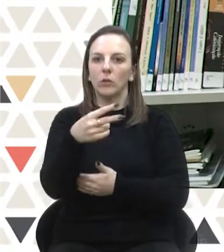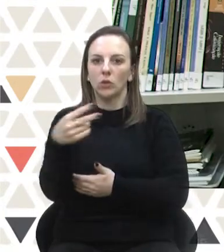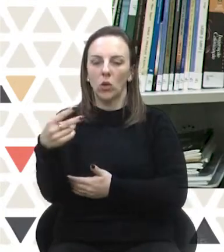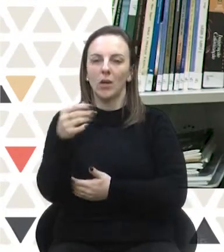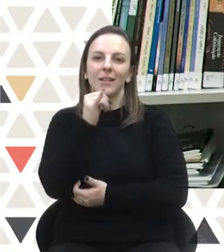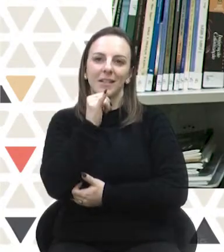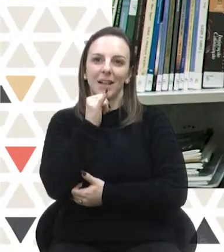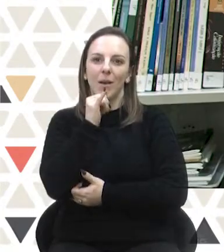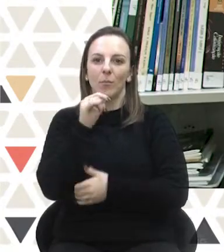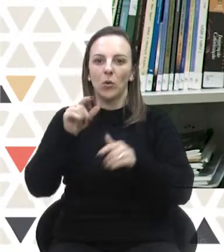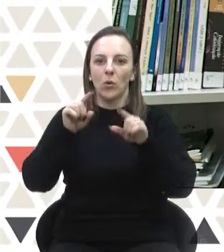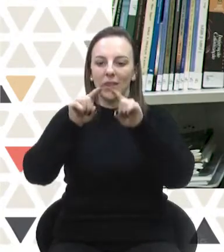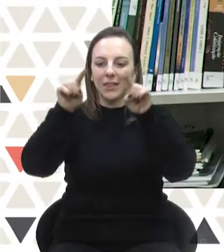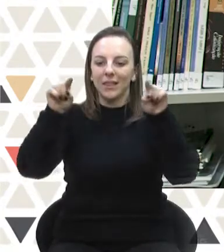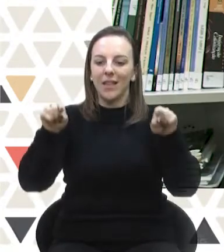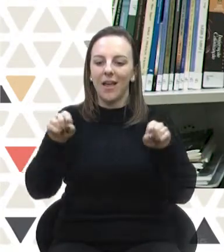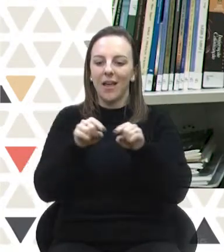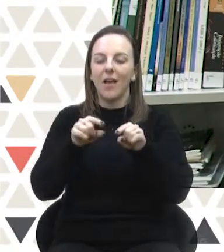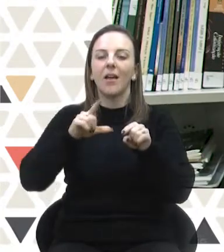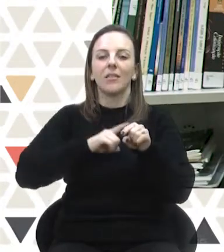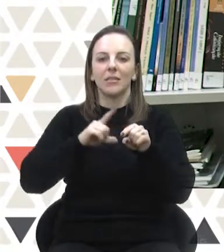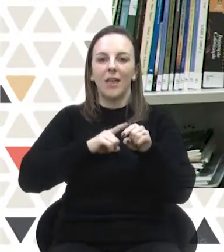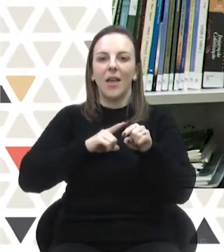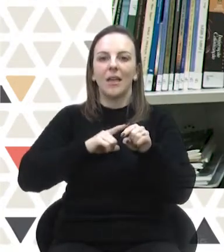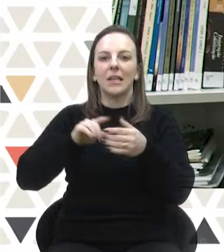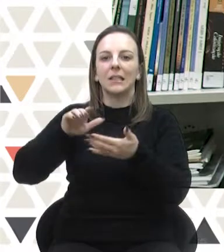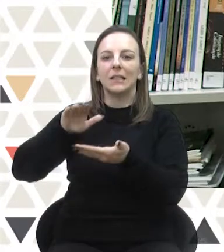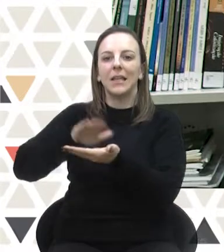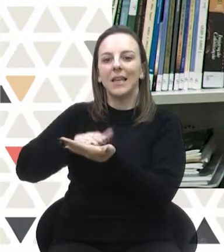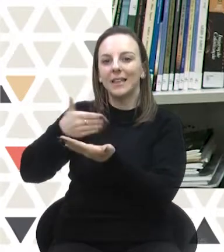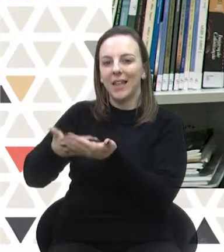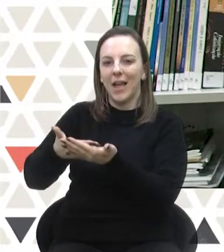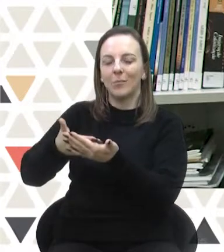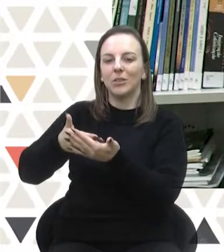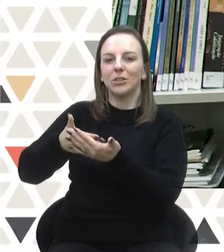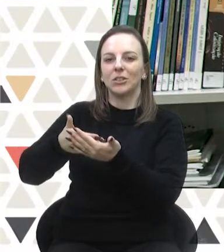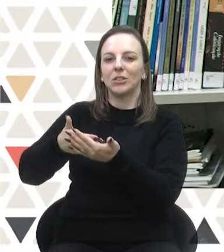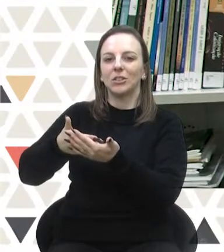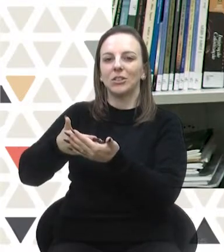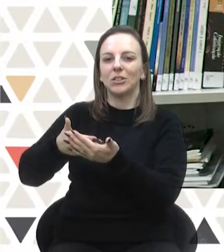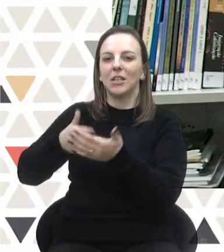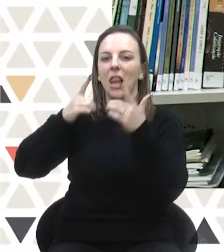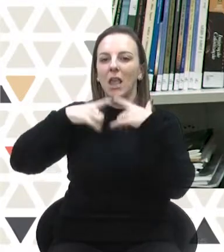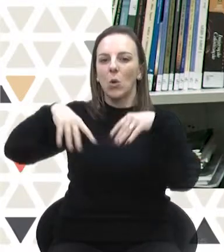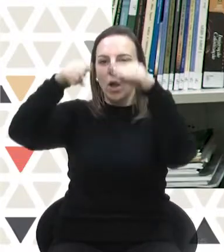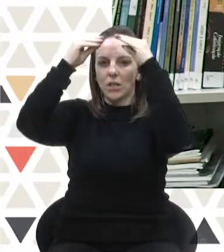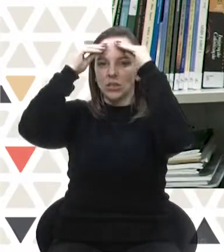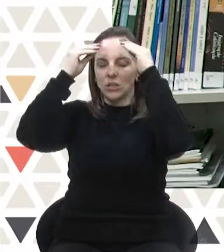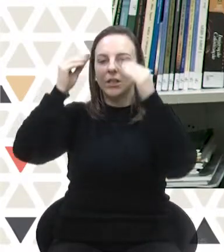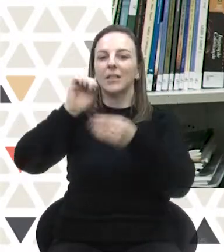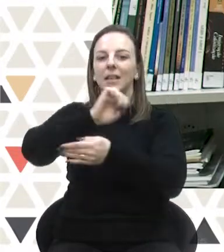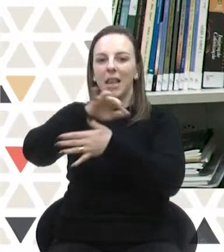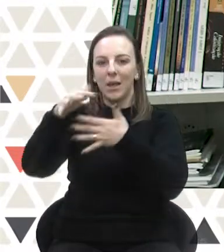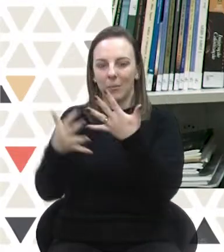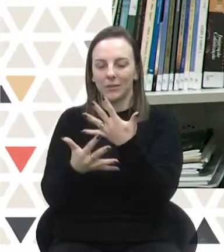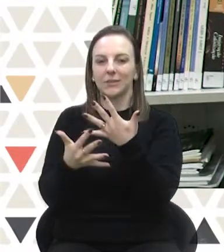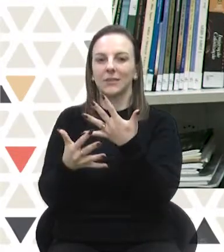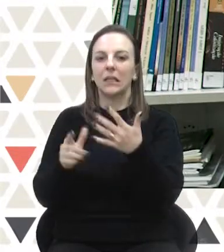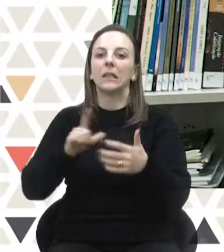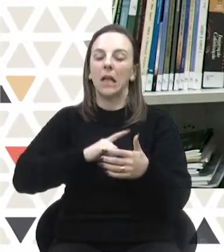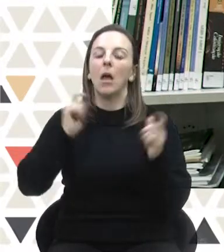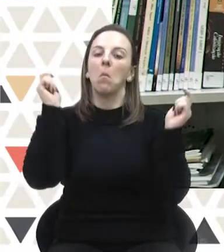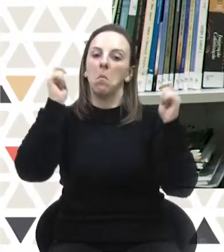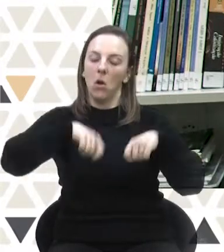por exemplo, na tela em que o eleitor for votar, haverá uma intérprete com a linguagem de Libras. Portanto,